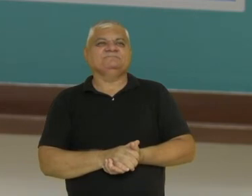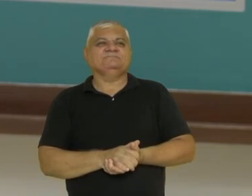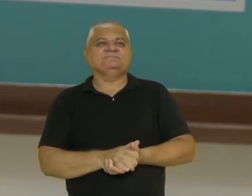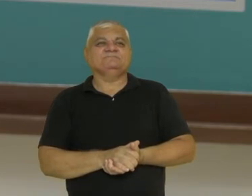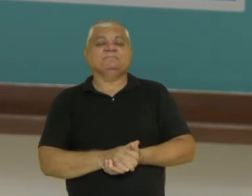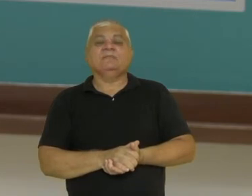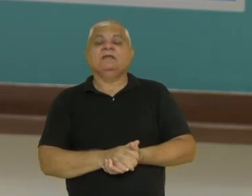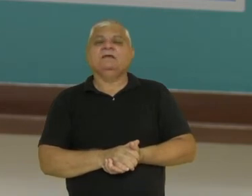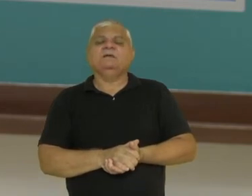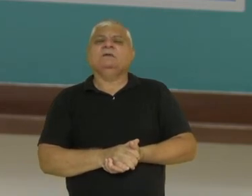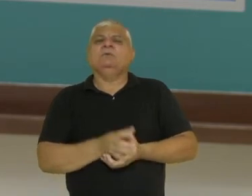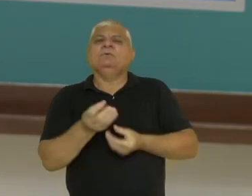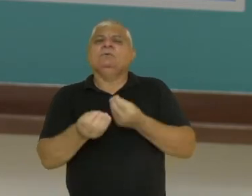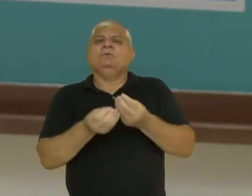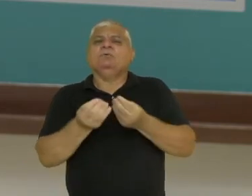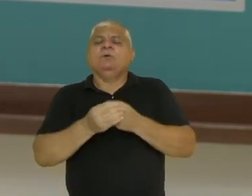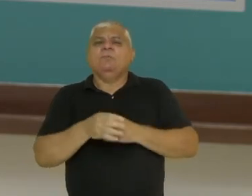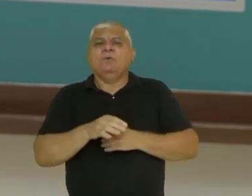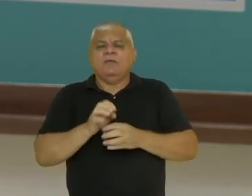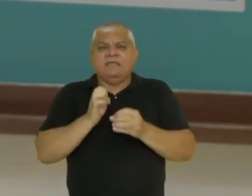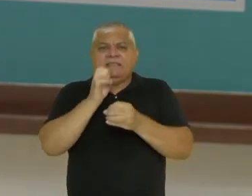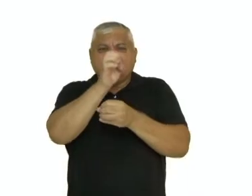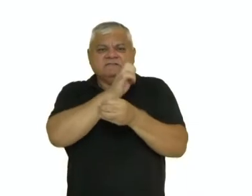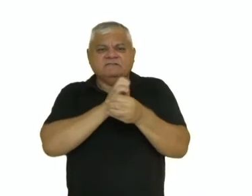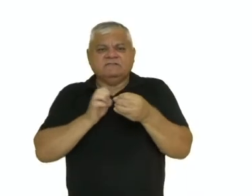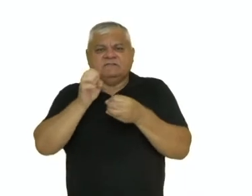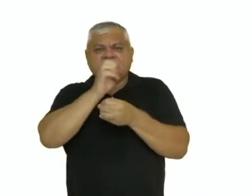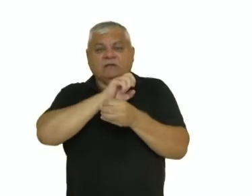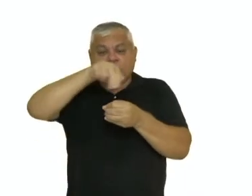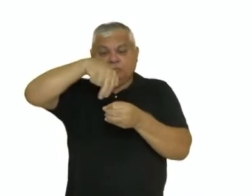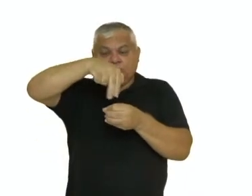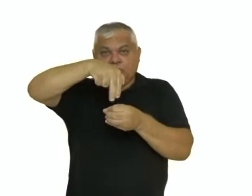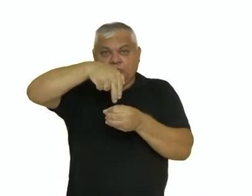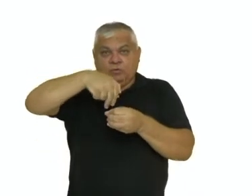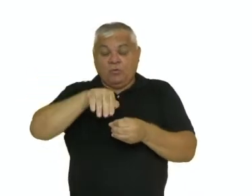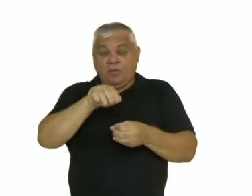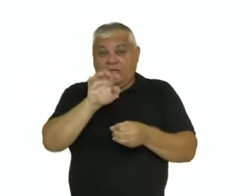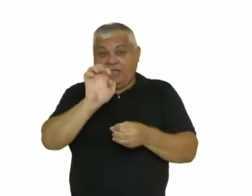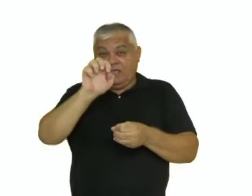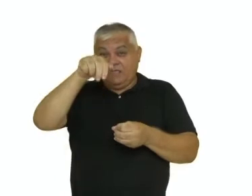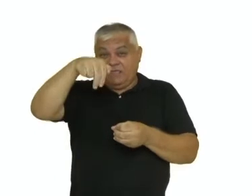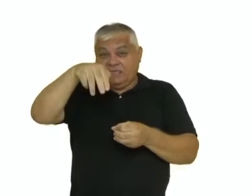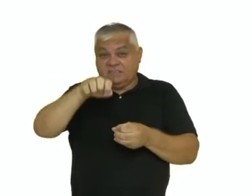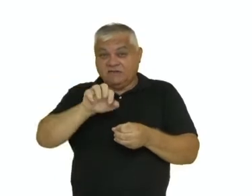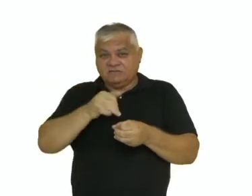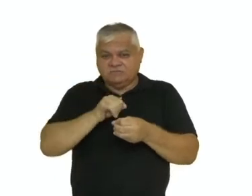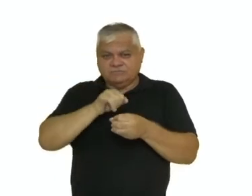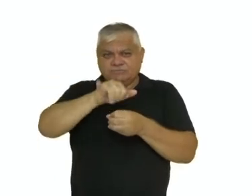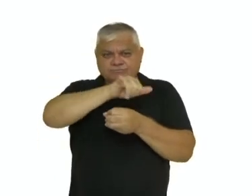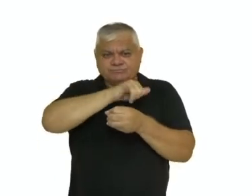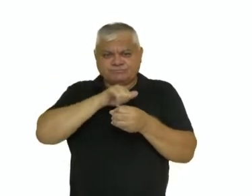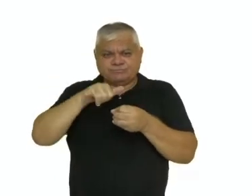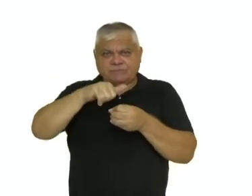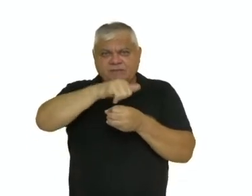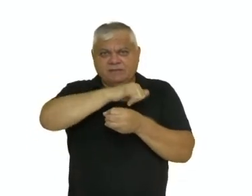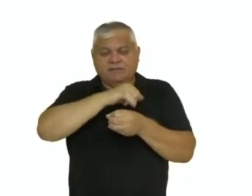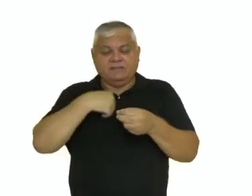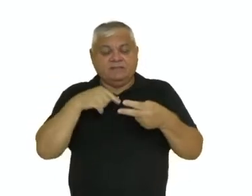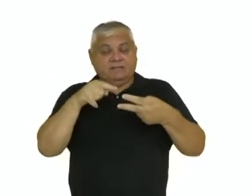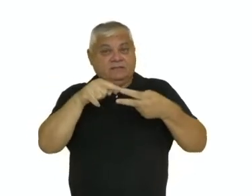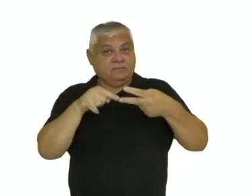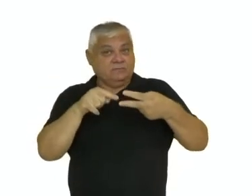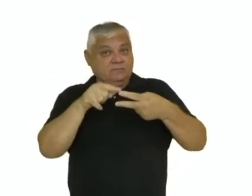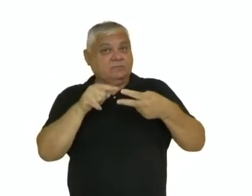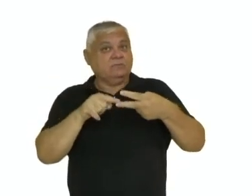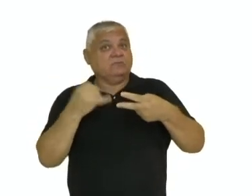Agora vamos falar um pouquinho sobre a energia do núcleo. Então, a energia do núcleo pode ser liberada mediante dois processos reacionais. A